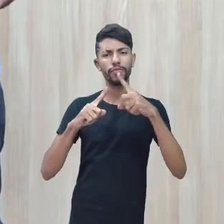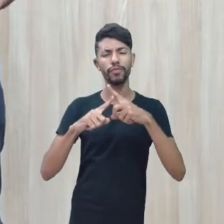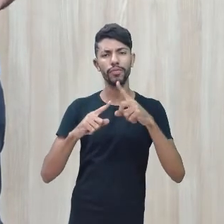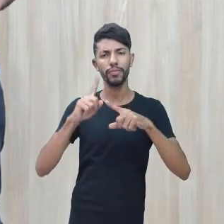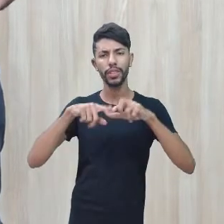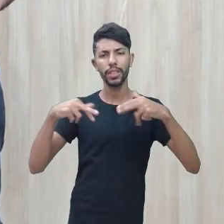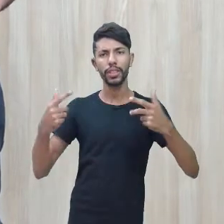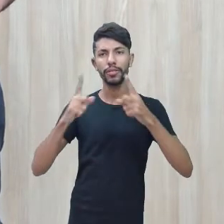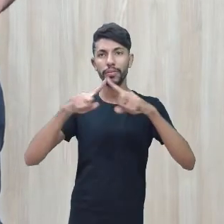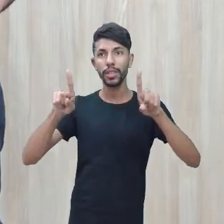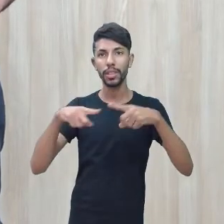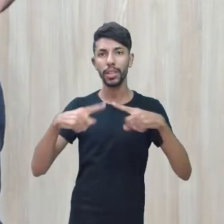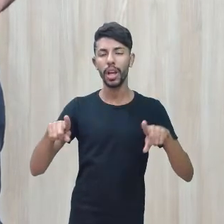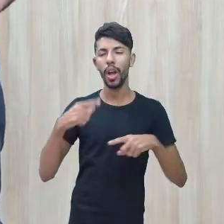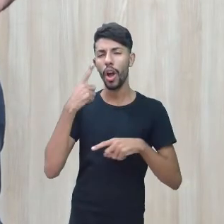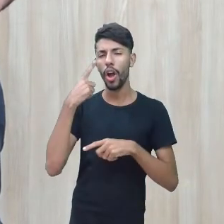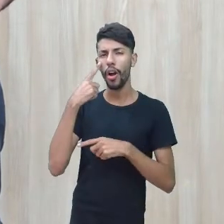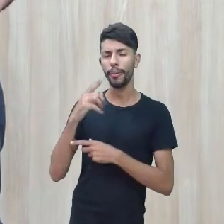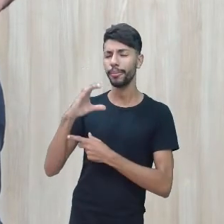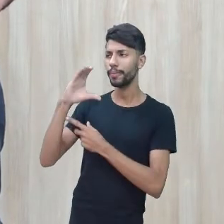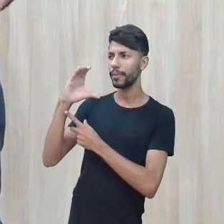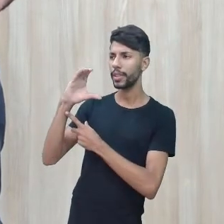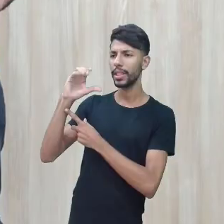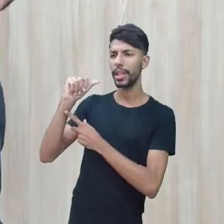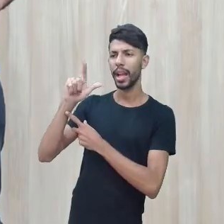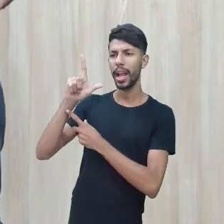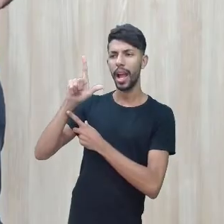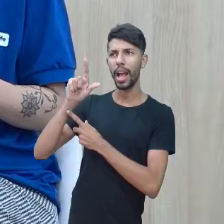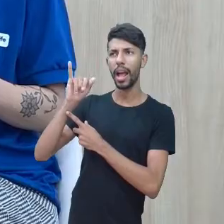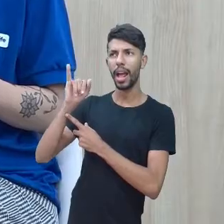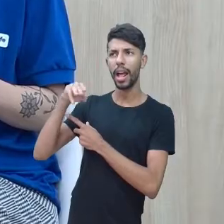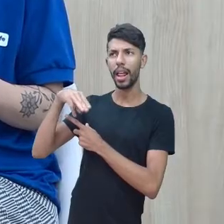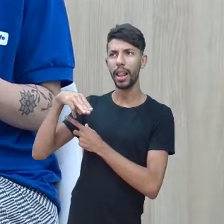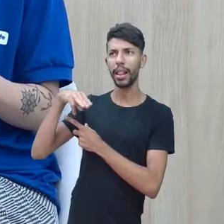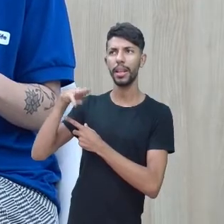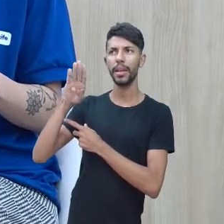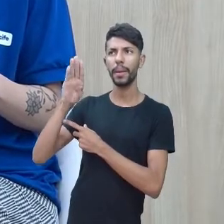agora o kalimba. O que seria o kalimba?